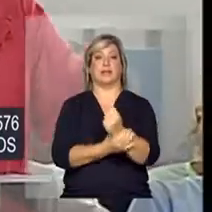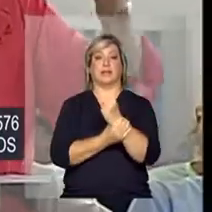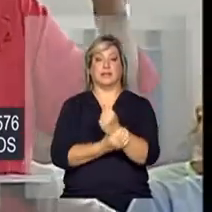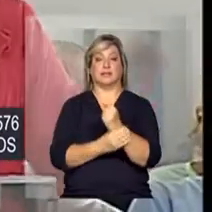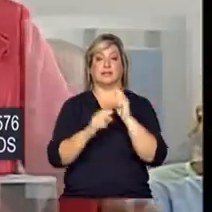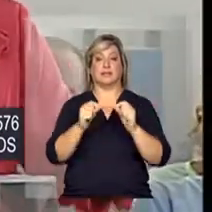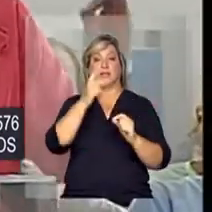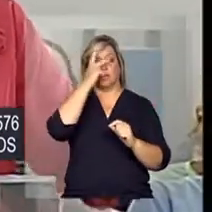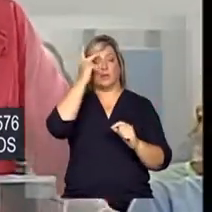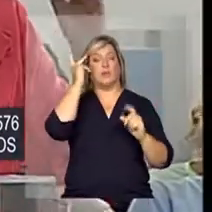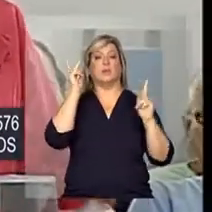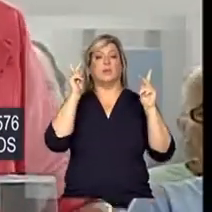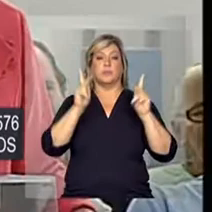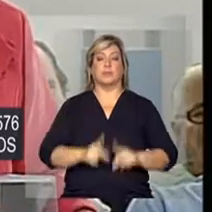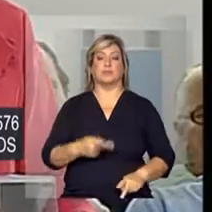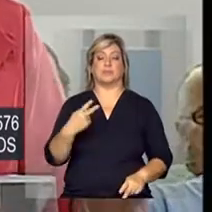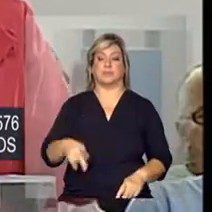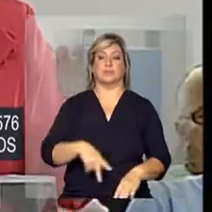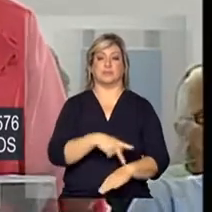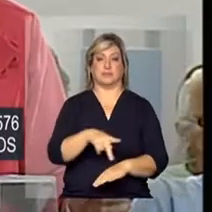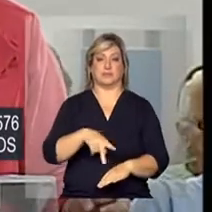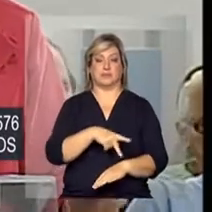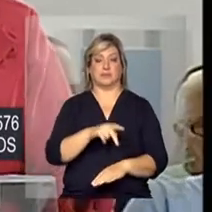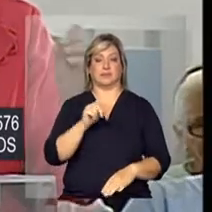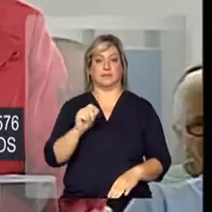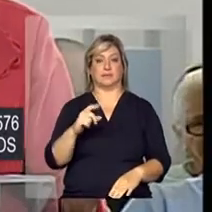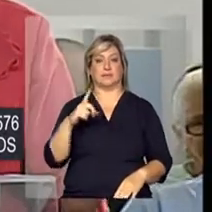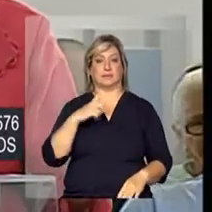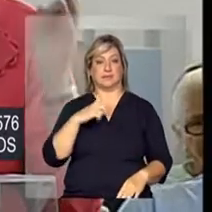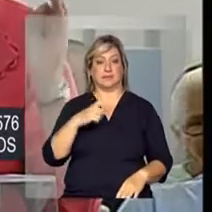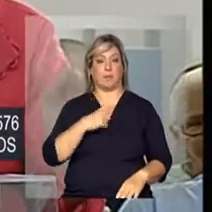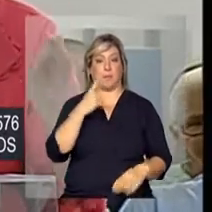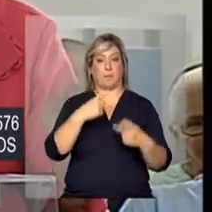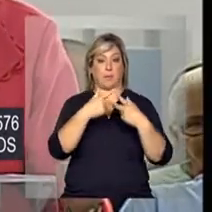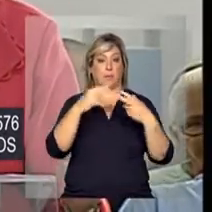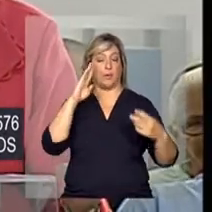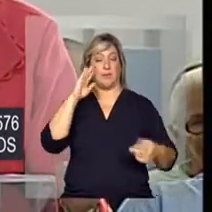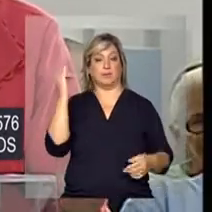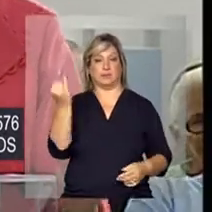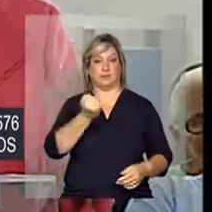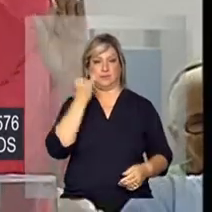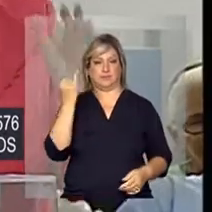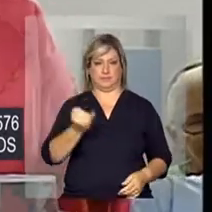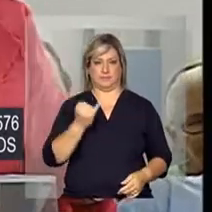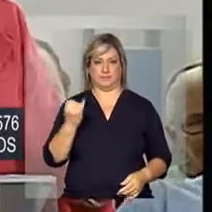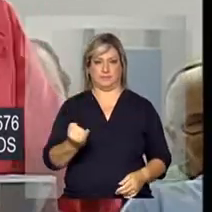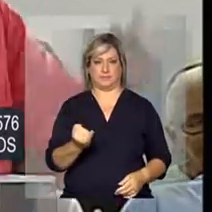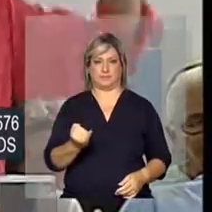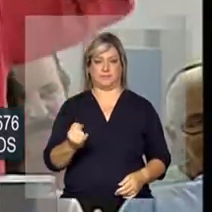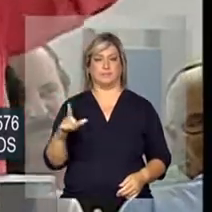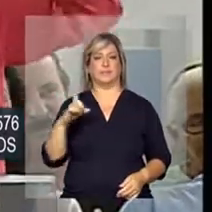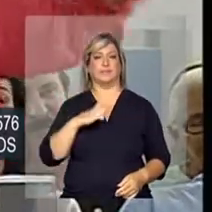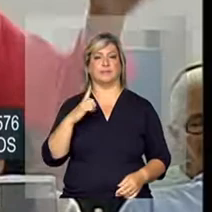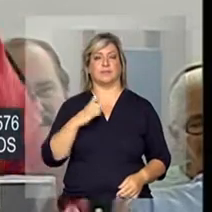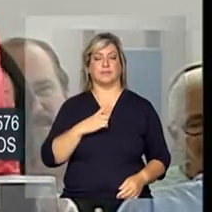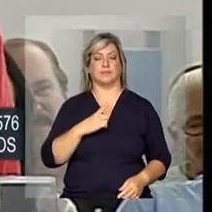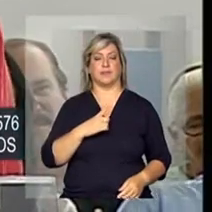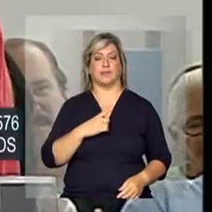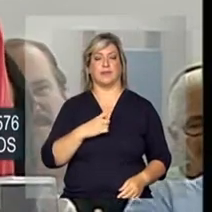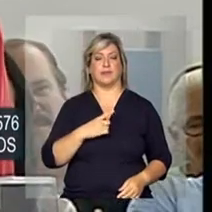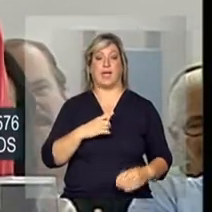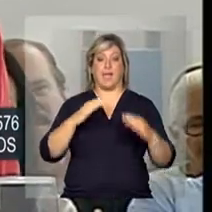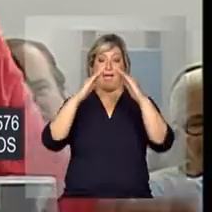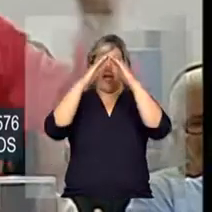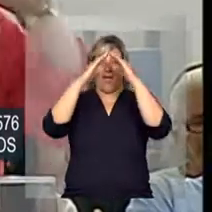a população desse país tenha uma coisa que é fundamental, tenha um teto sobre